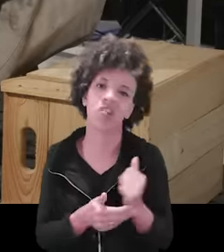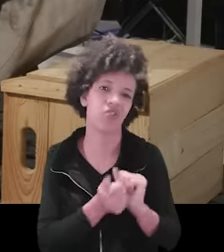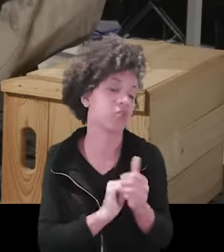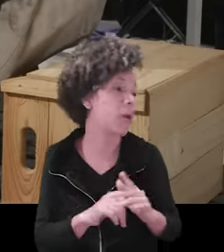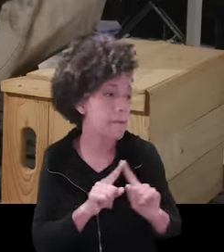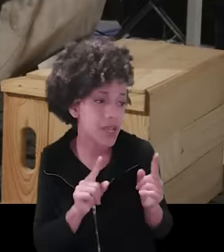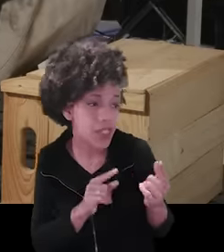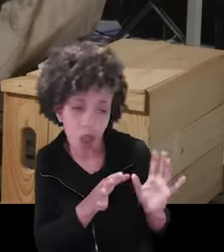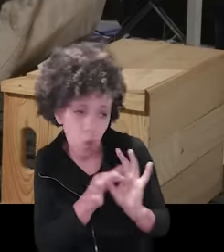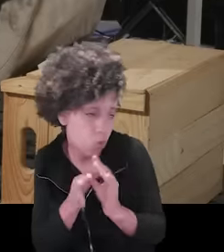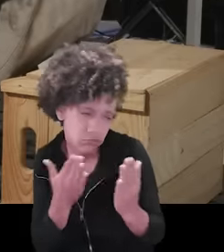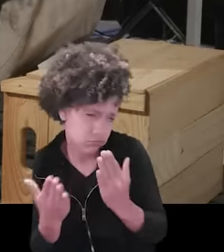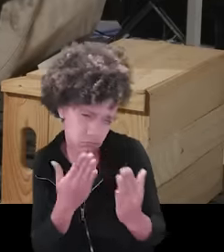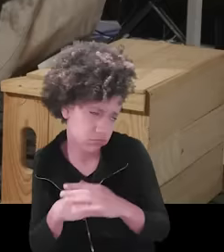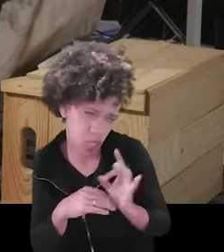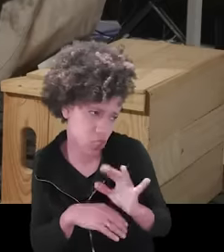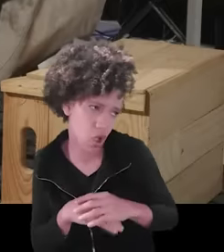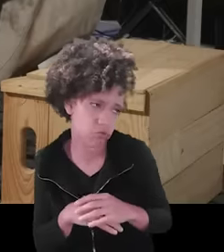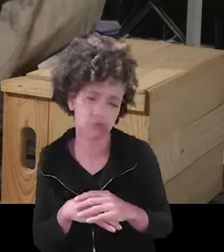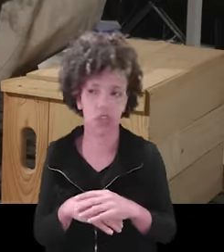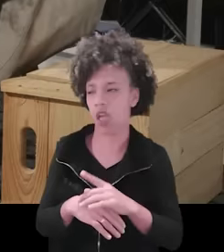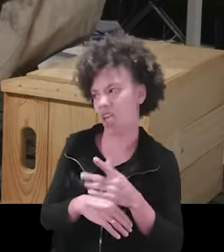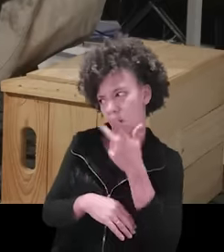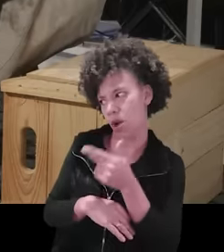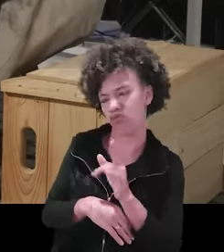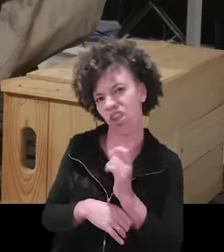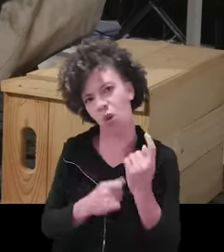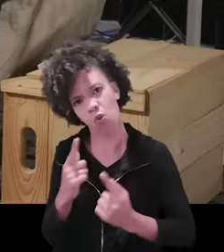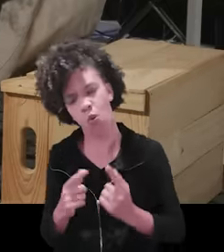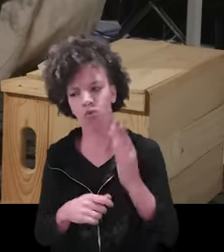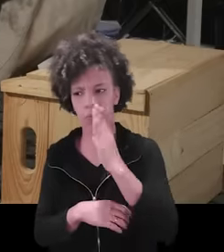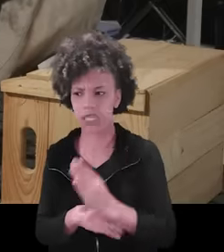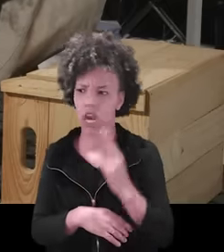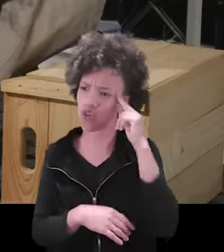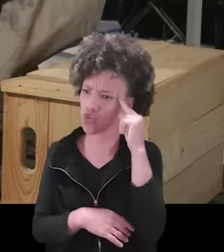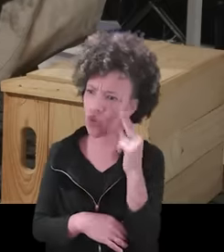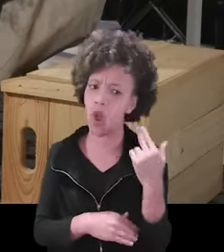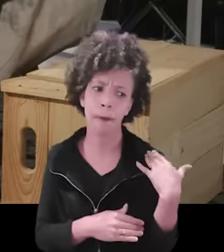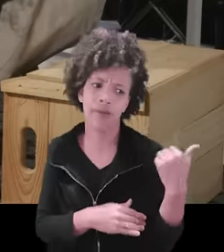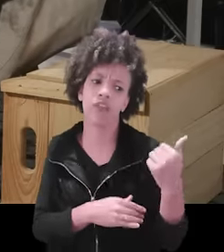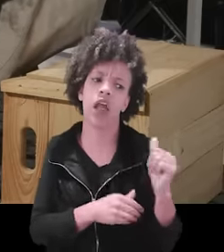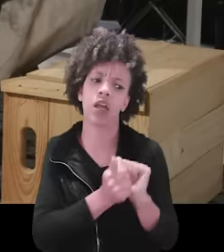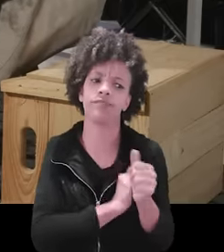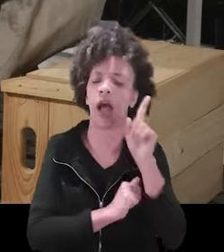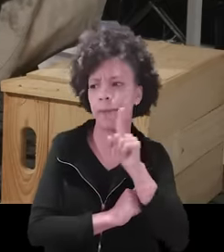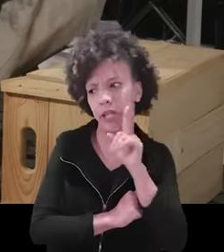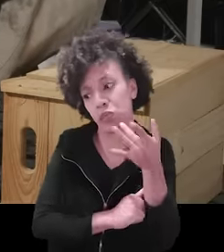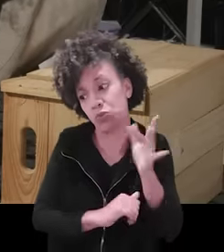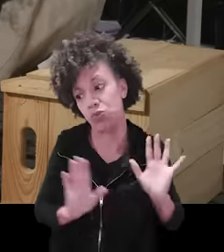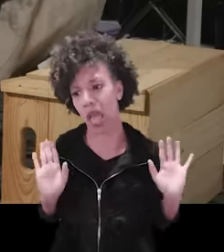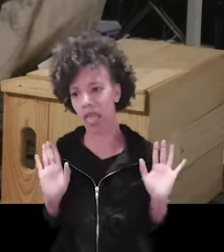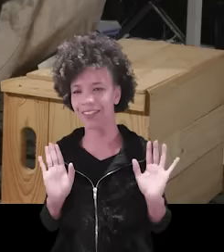eu paguei mas essa analogia assim dobra eu não acho que algum jogador brasileiro tá com sono ser convocado pela Seleção americana